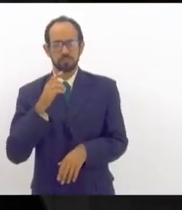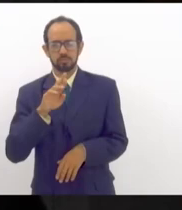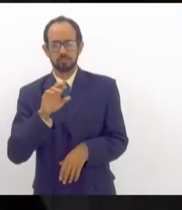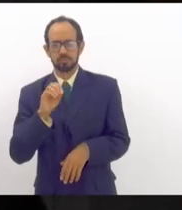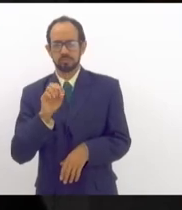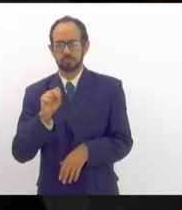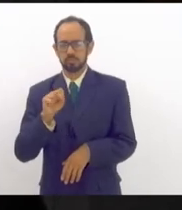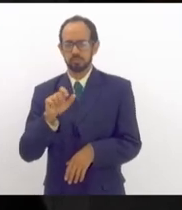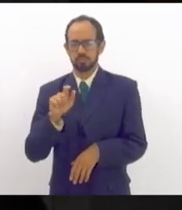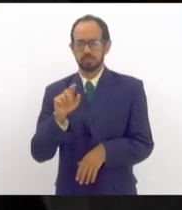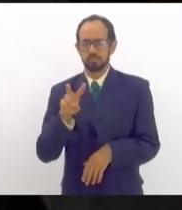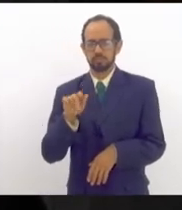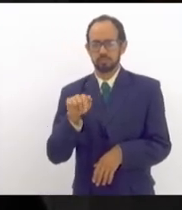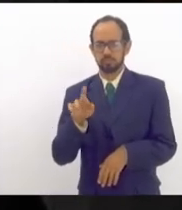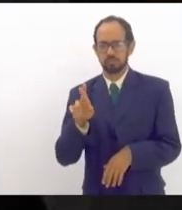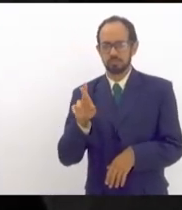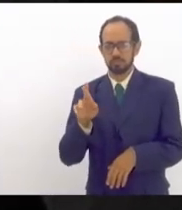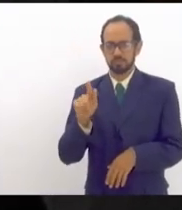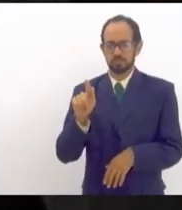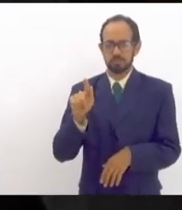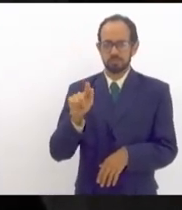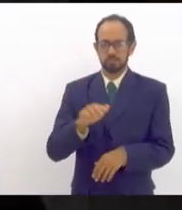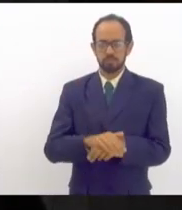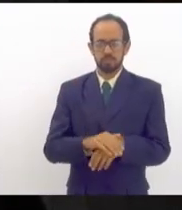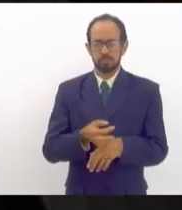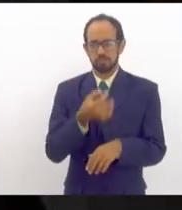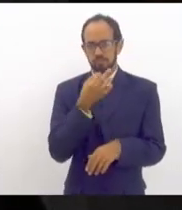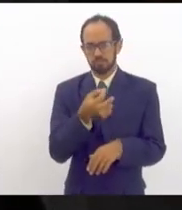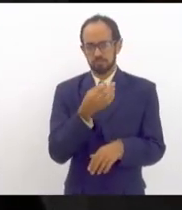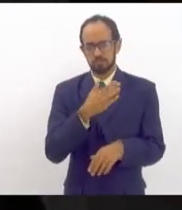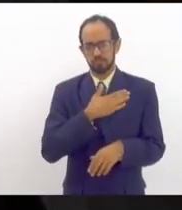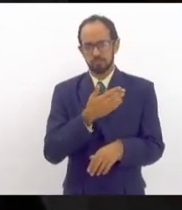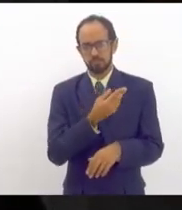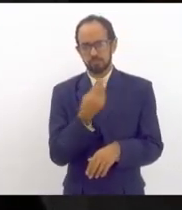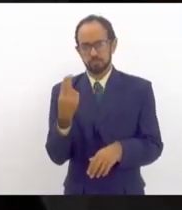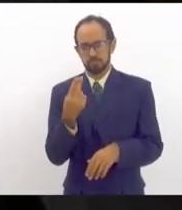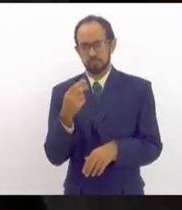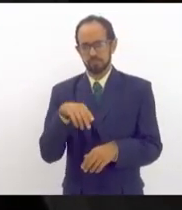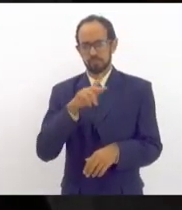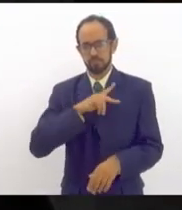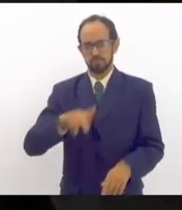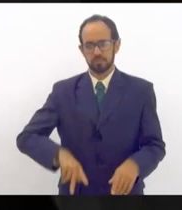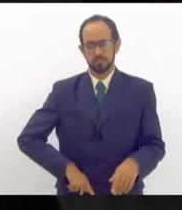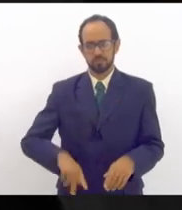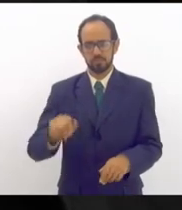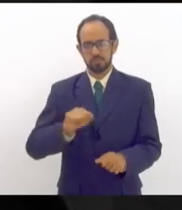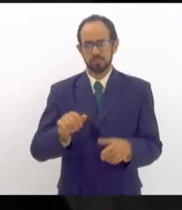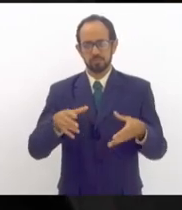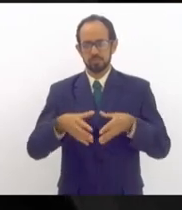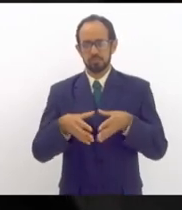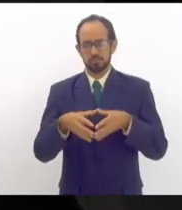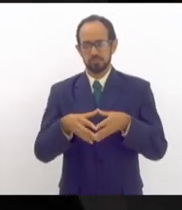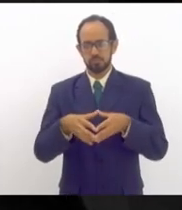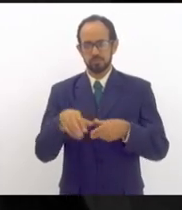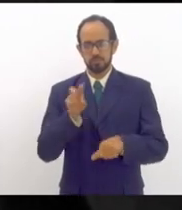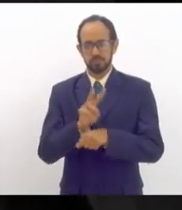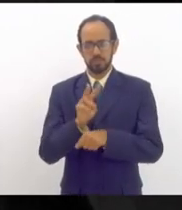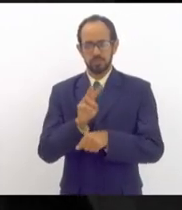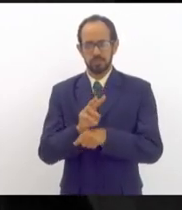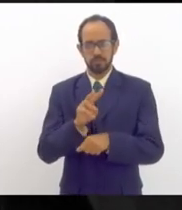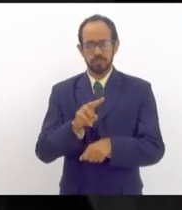e fez a indicação do nosso nome para presidente da Comissão de Defesa Civil